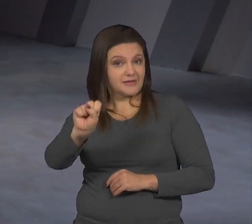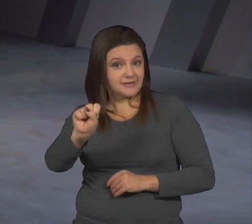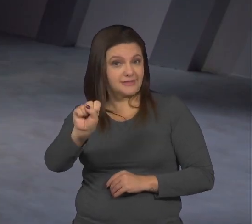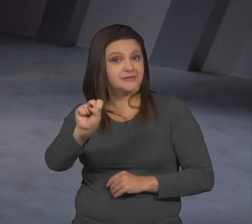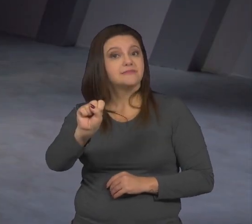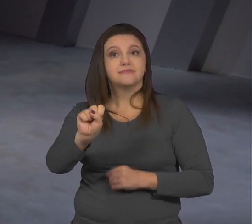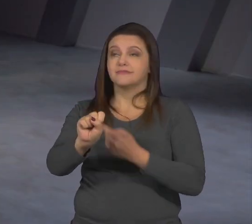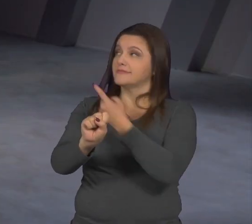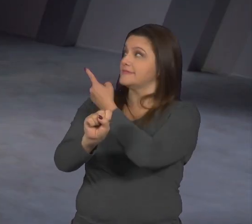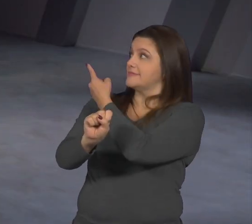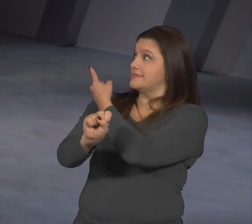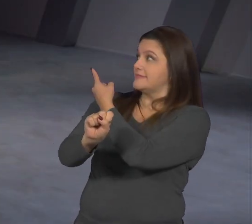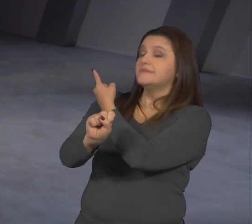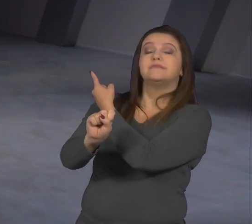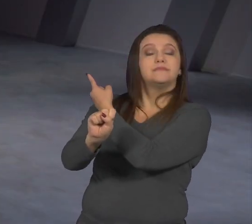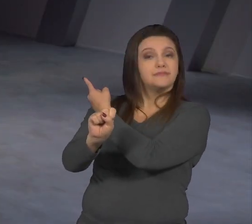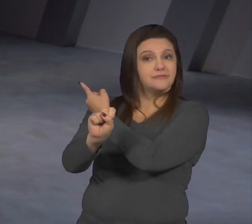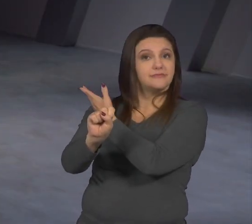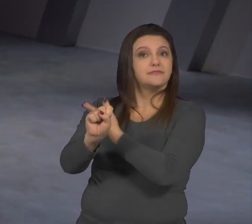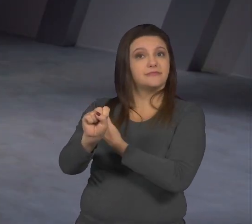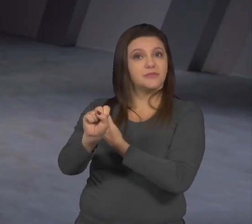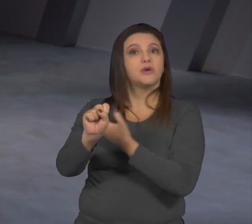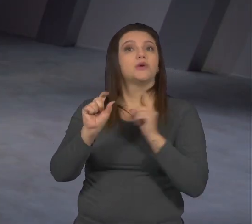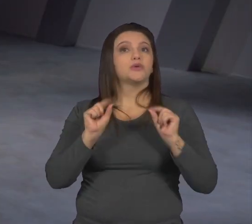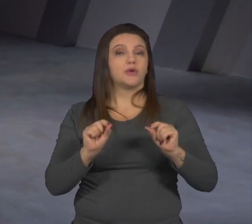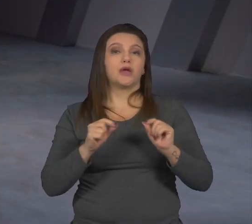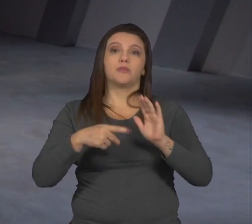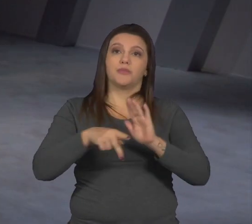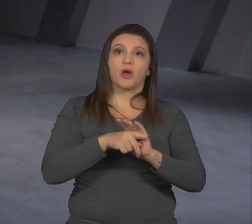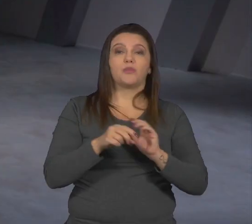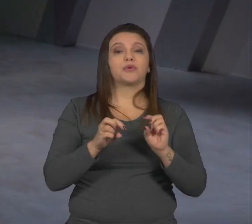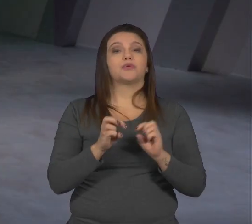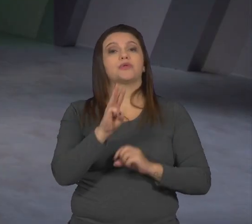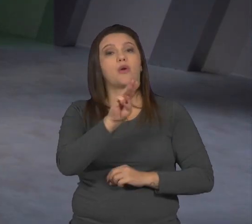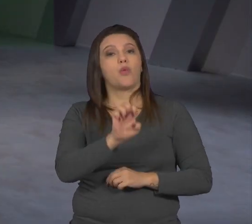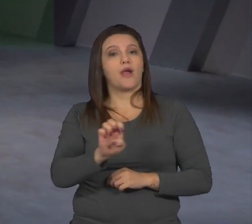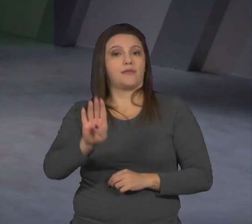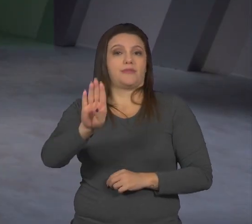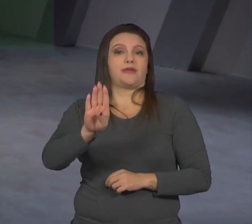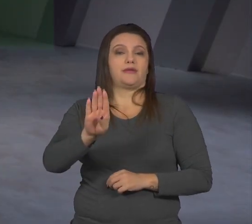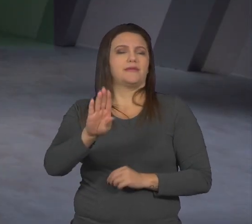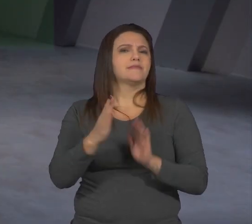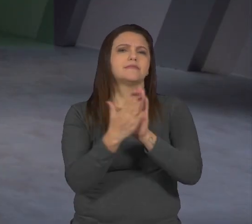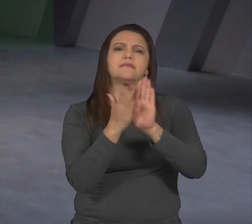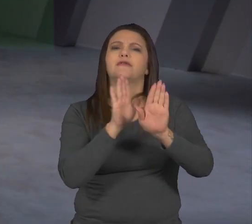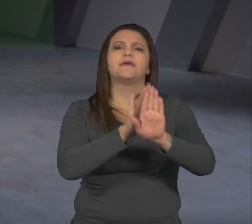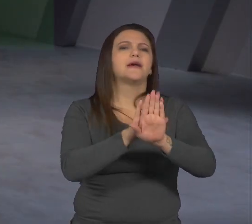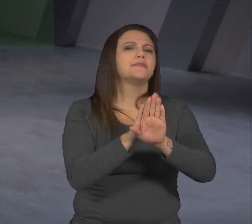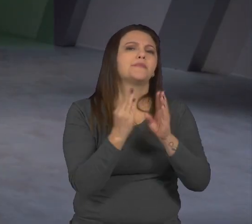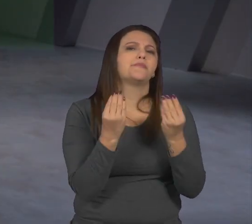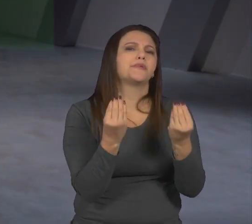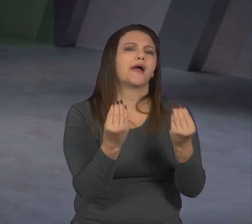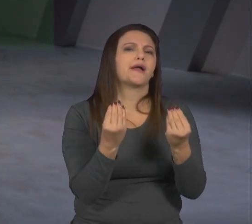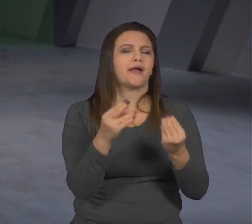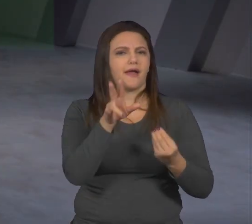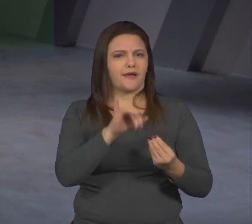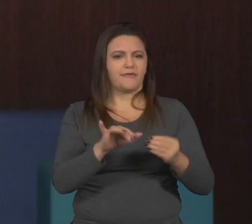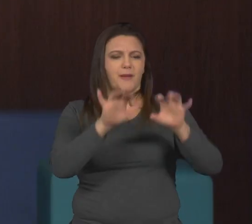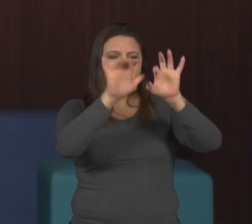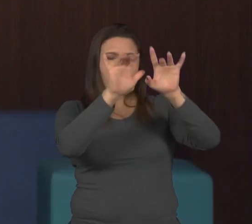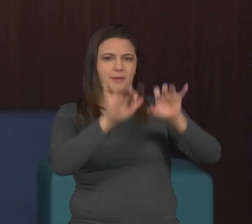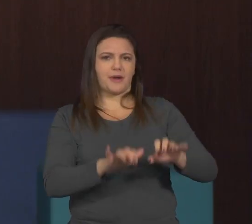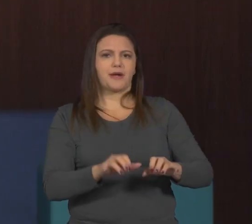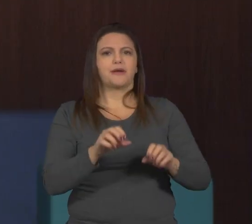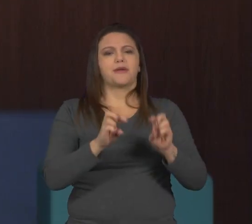Frameworks. Frameworks, né, de aplicações web. São frameworks que, para quem vai desenvolver um sistema web,